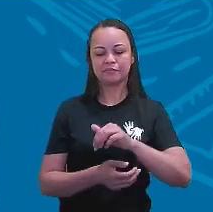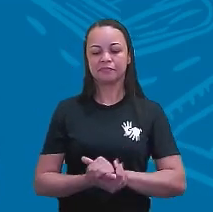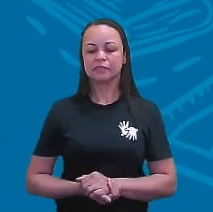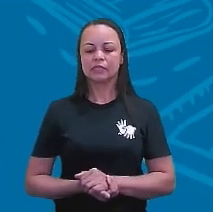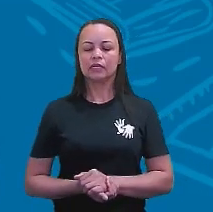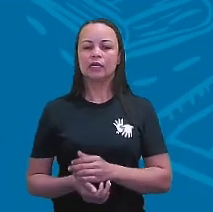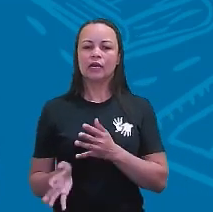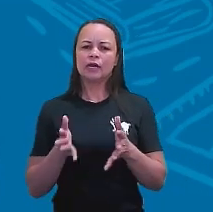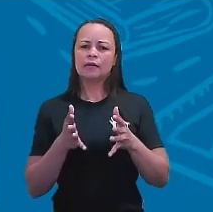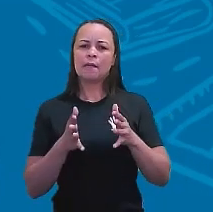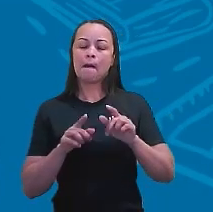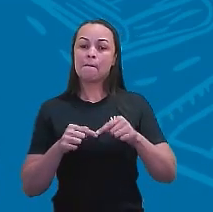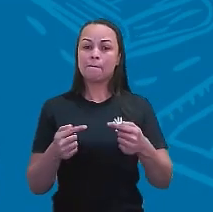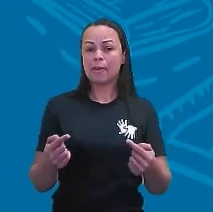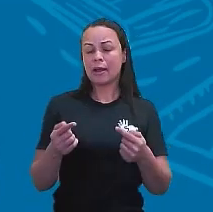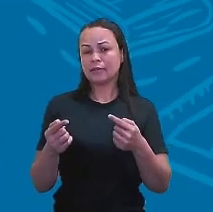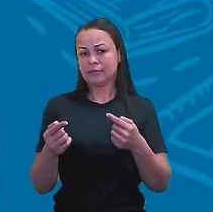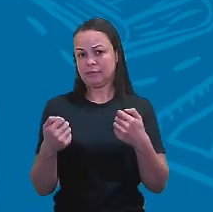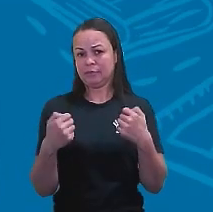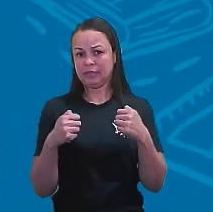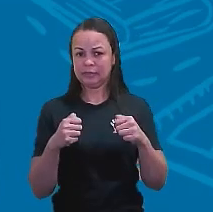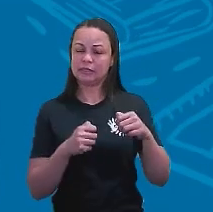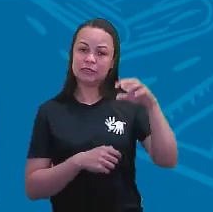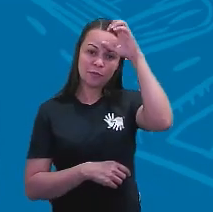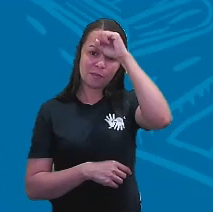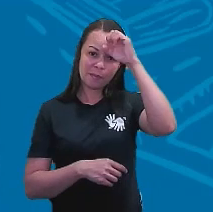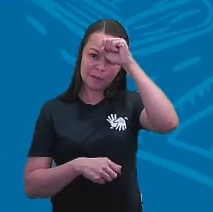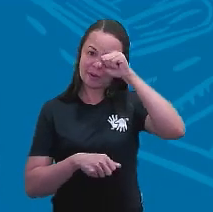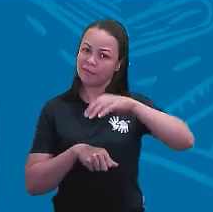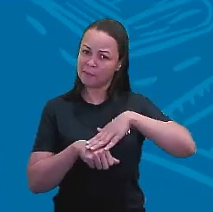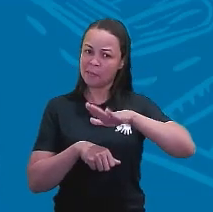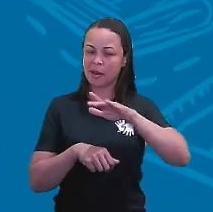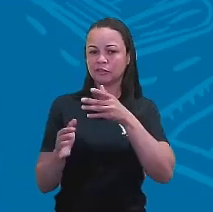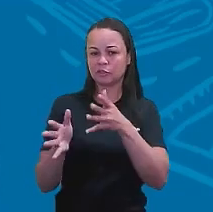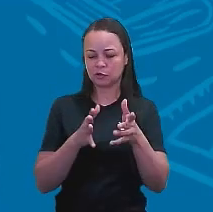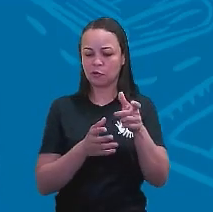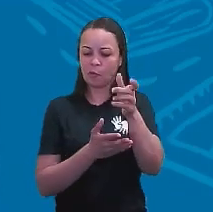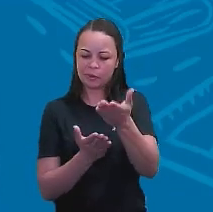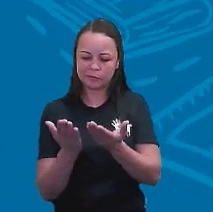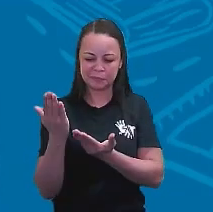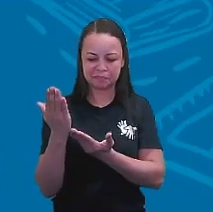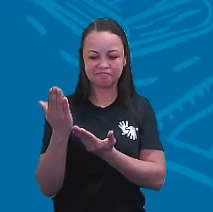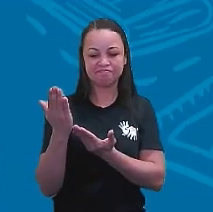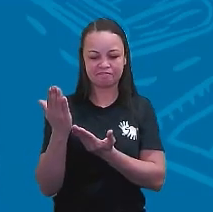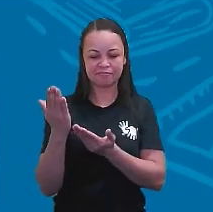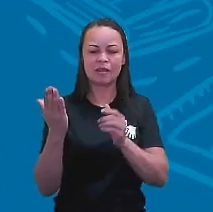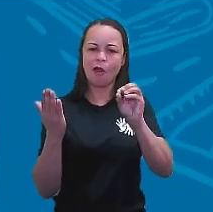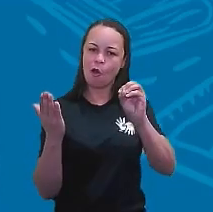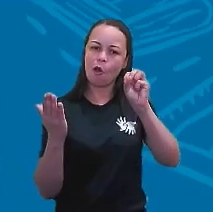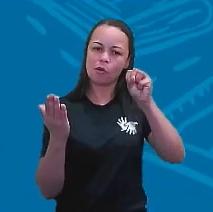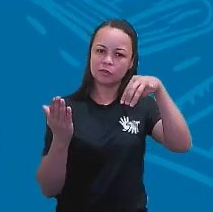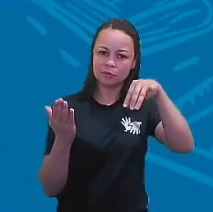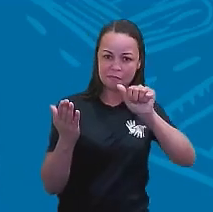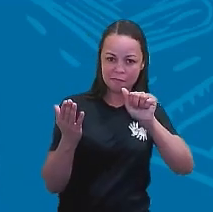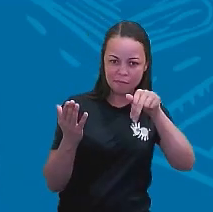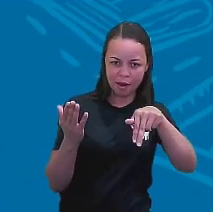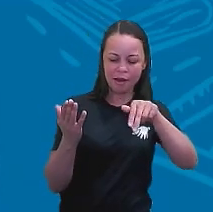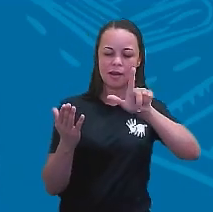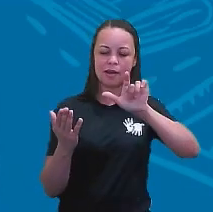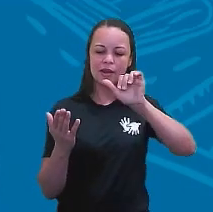um pouquinho sobre Osman Lins, claro. Então observa aí a imagem, temos ele,